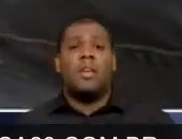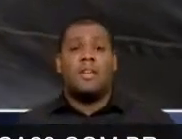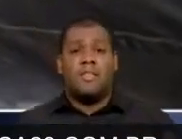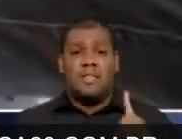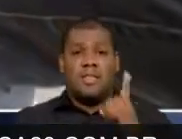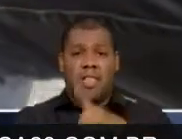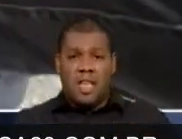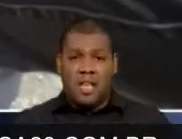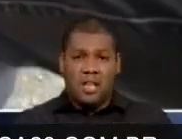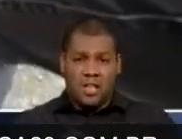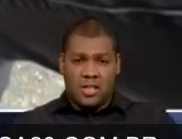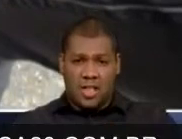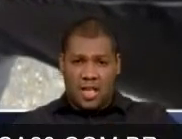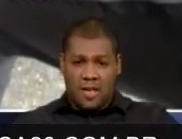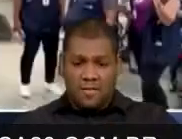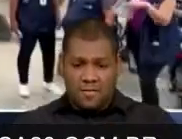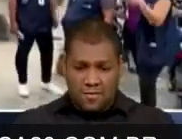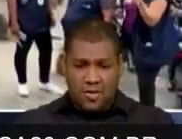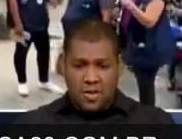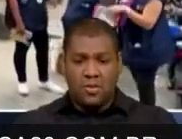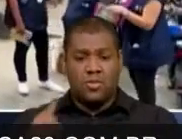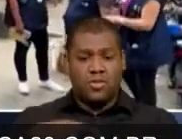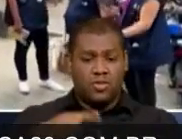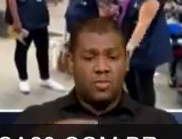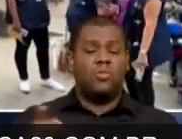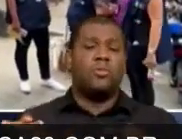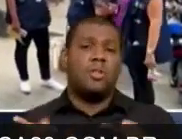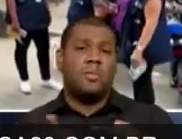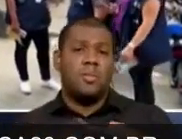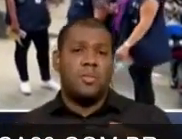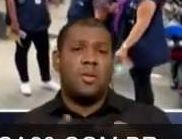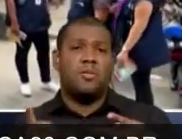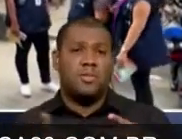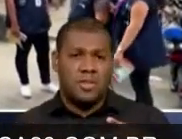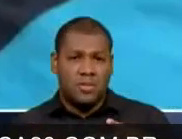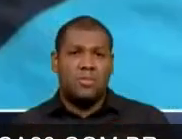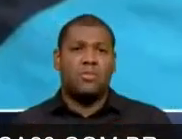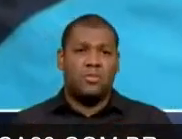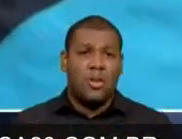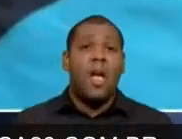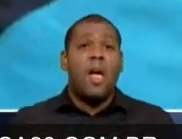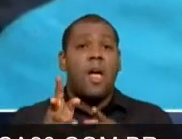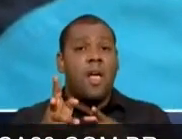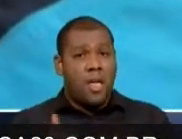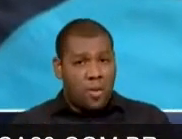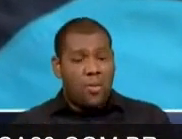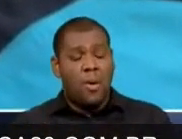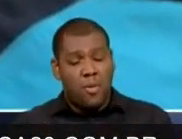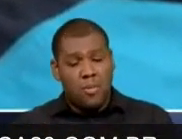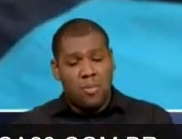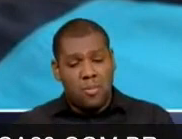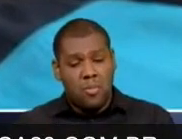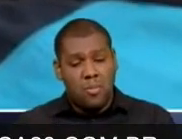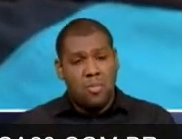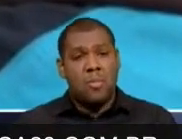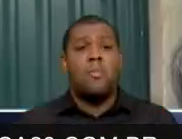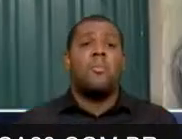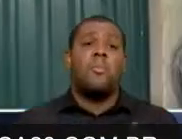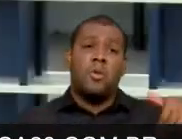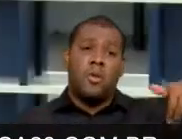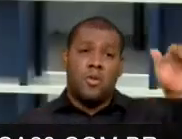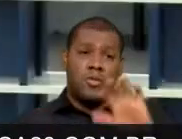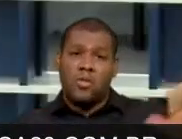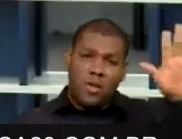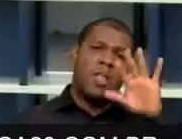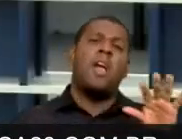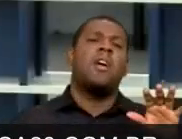da dengue são os que prevalecem este ano. Exatamente os mesmos tipos que prevaleceram especificamente no Nordeste nos